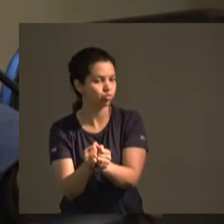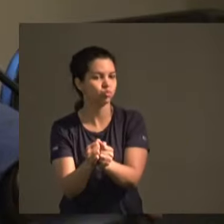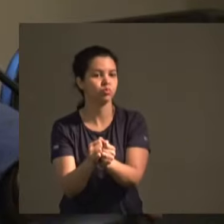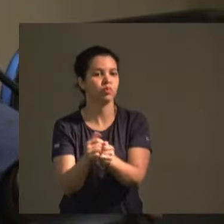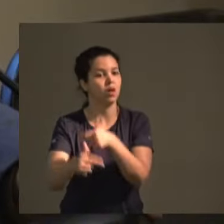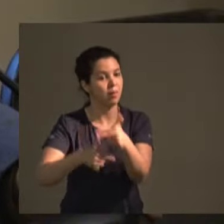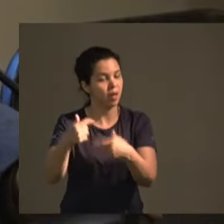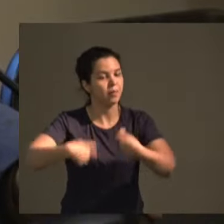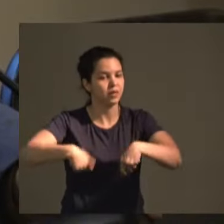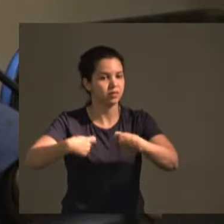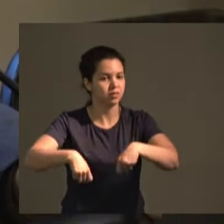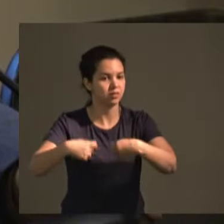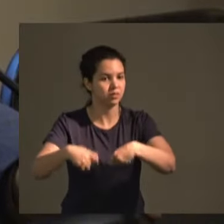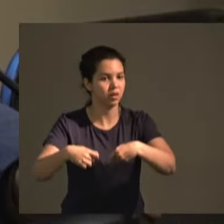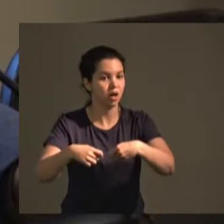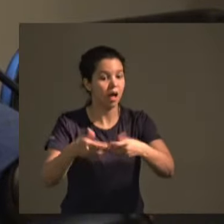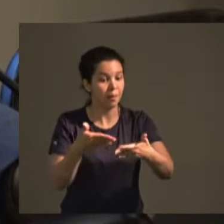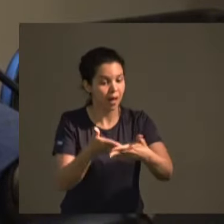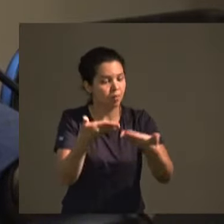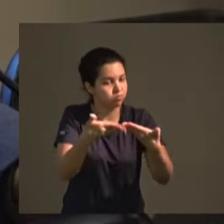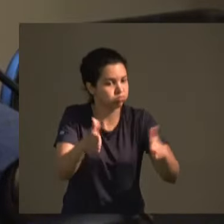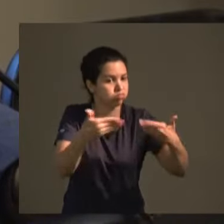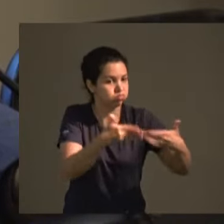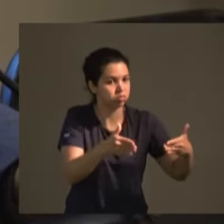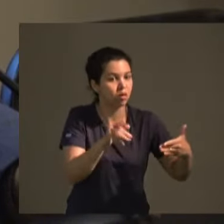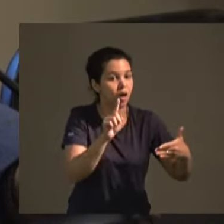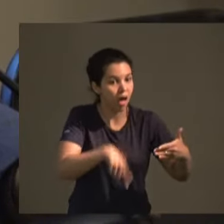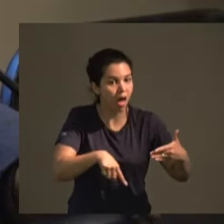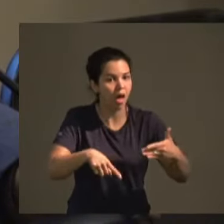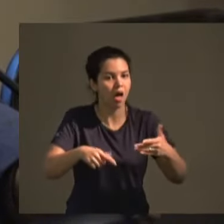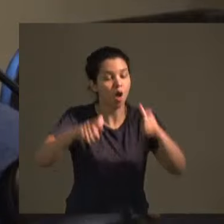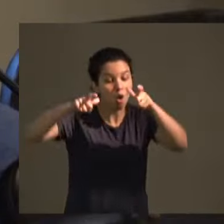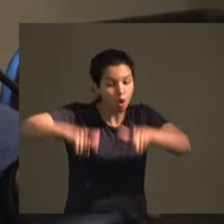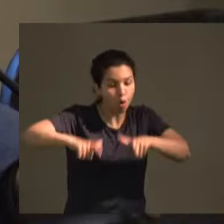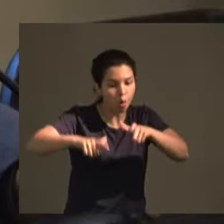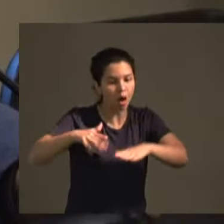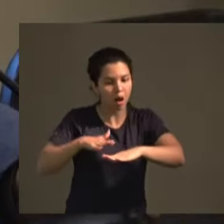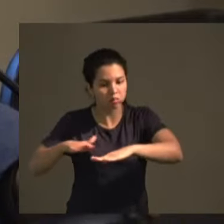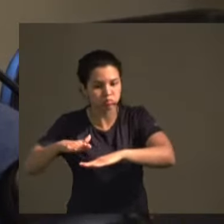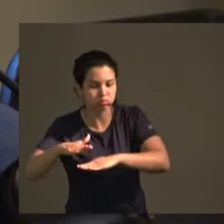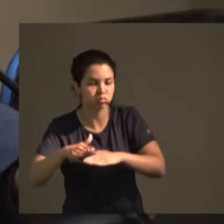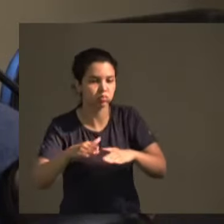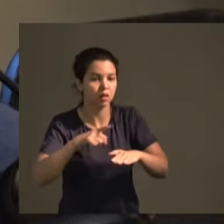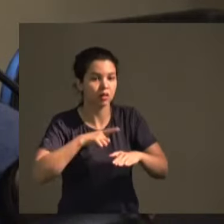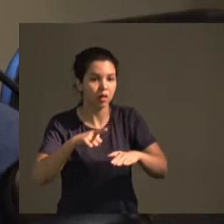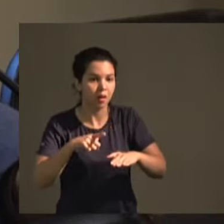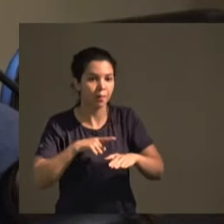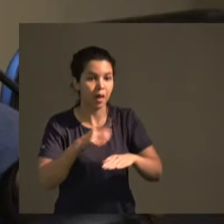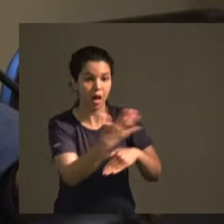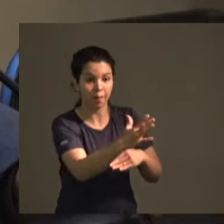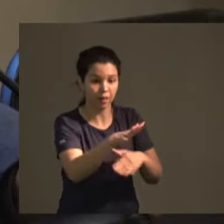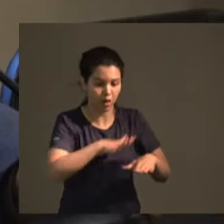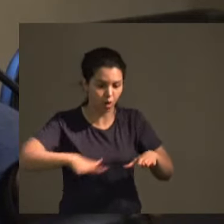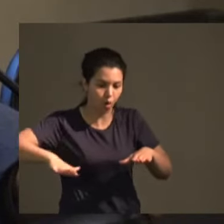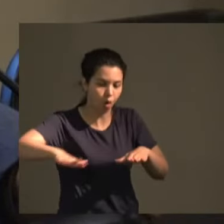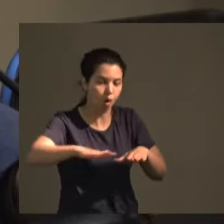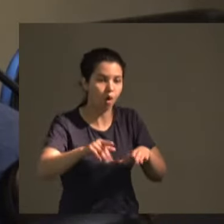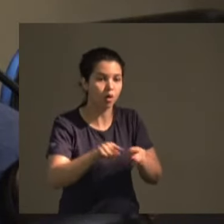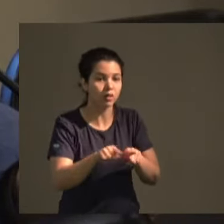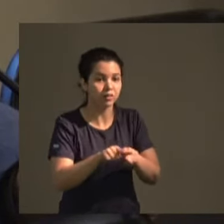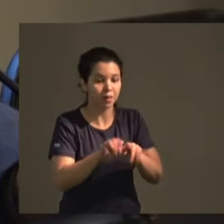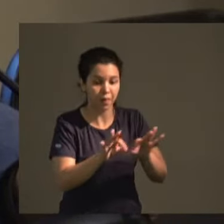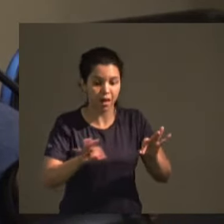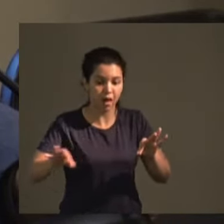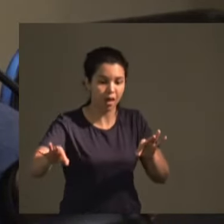remover na empresa são as barreiras arquitetônicas, ambientais, atitudinais, porque essas barreiras é que